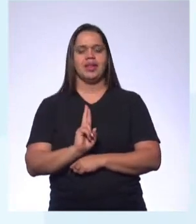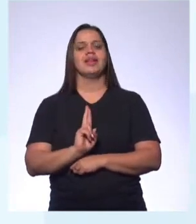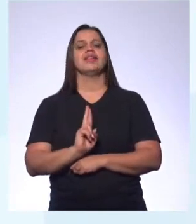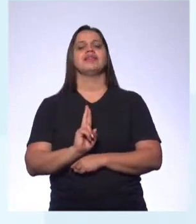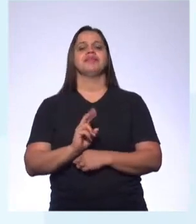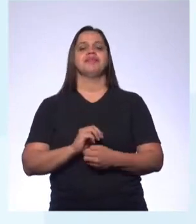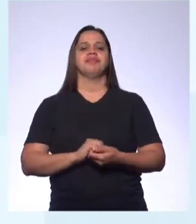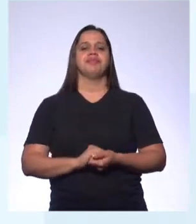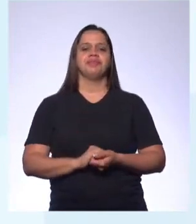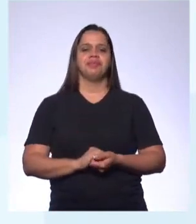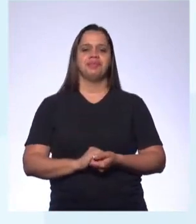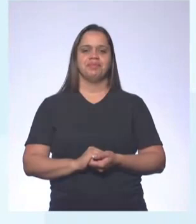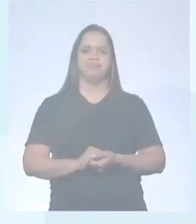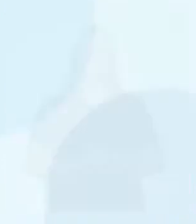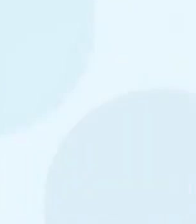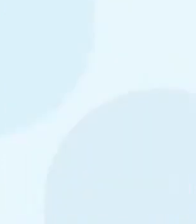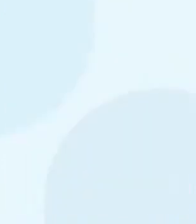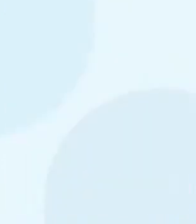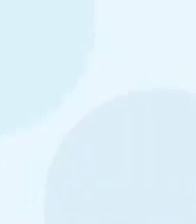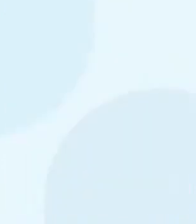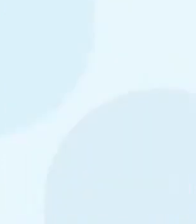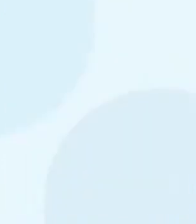já volta.